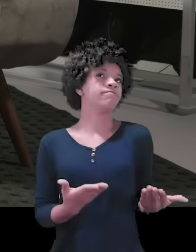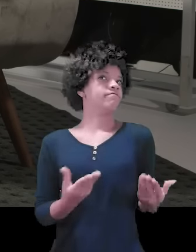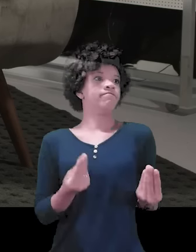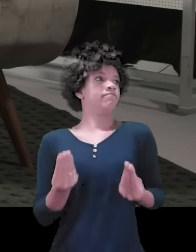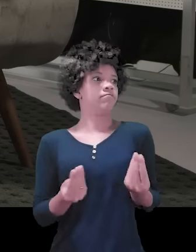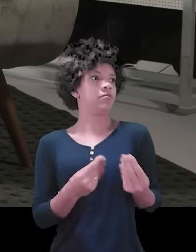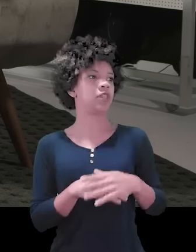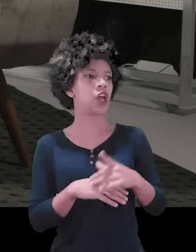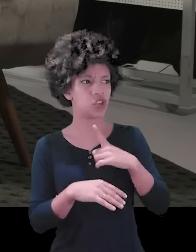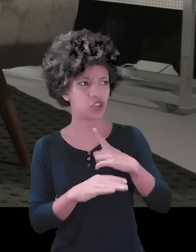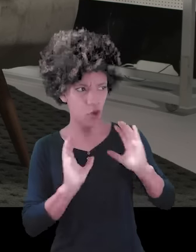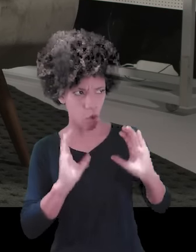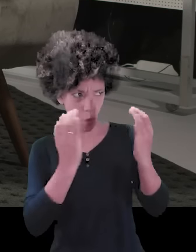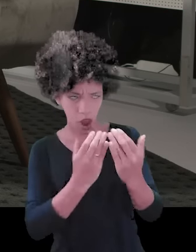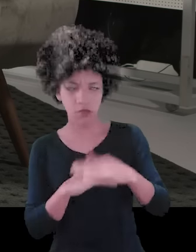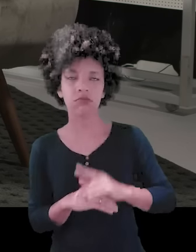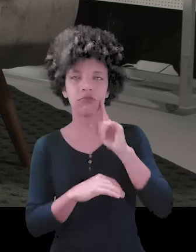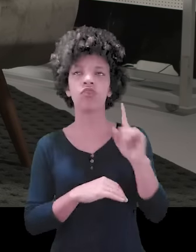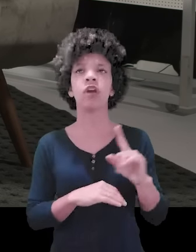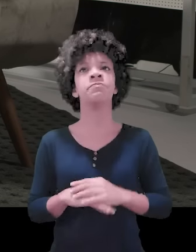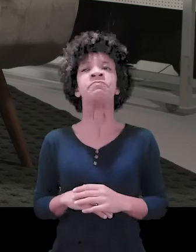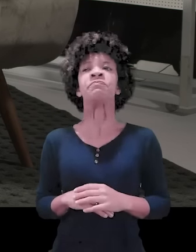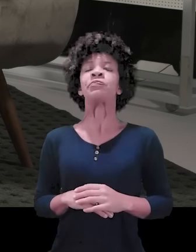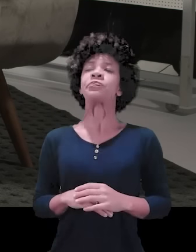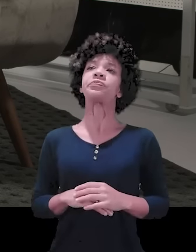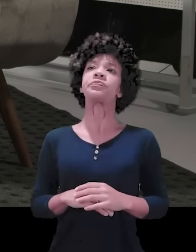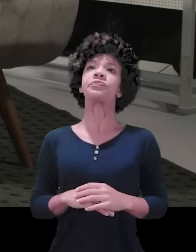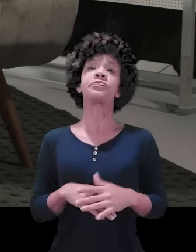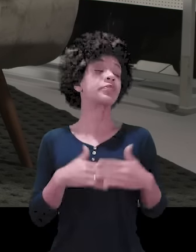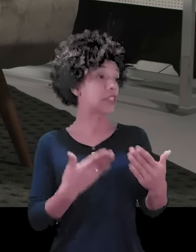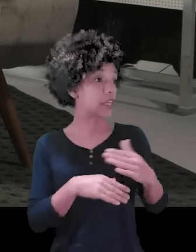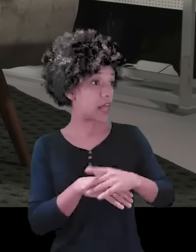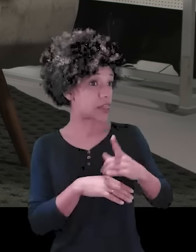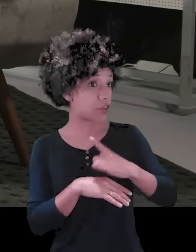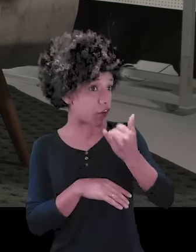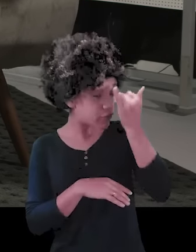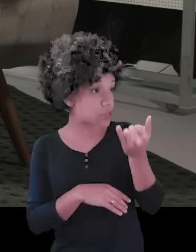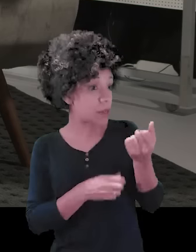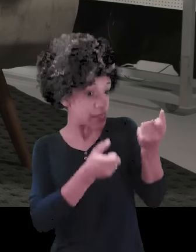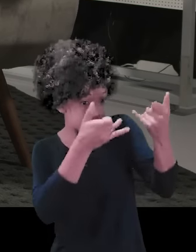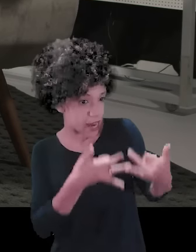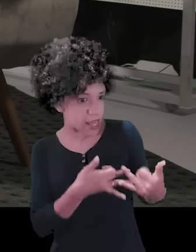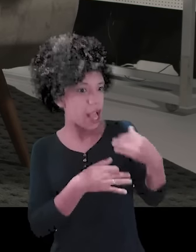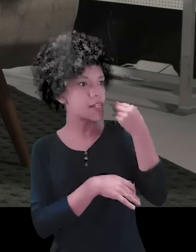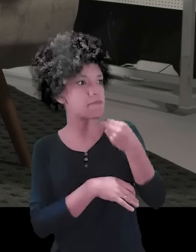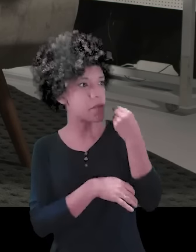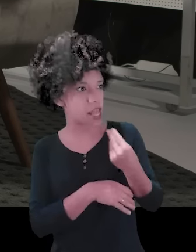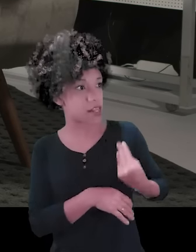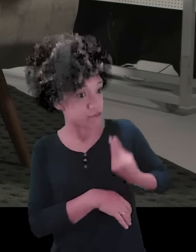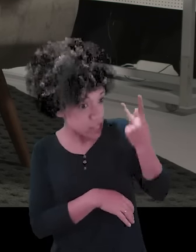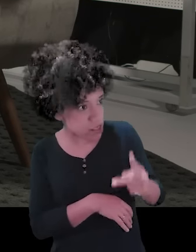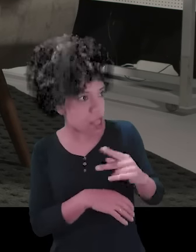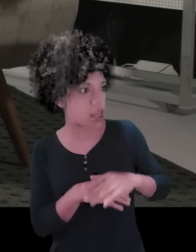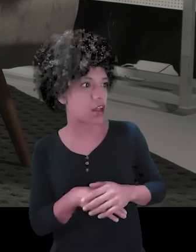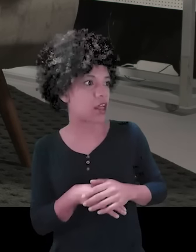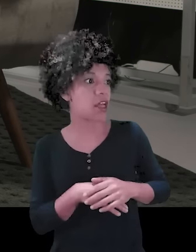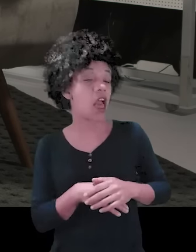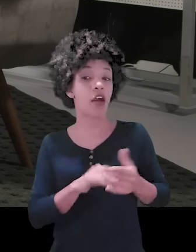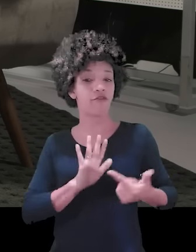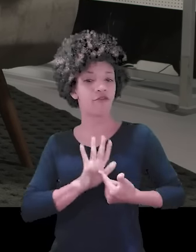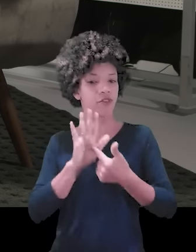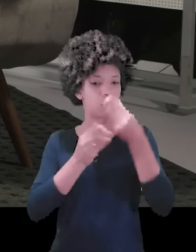eu tive um congresso uma vez e foi uma vítima conta a história dela nós como se ela foi a simples ter